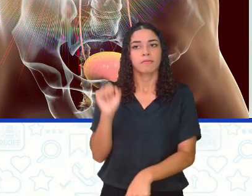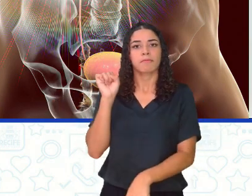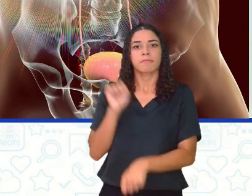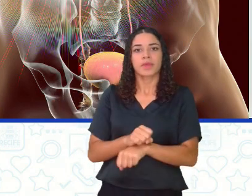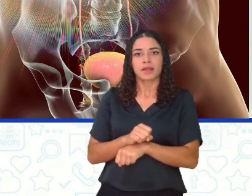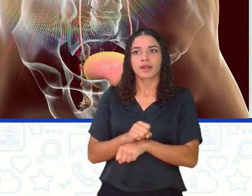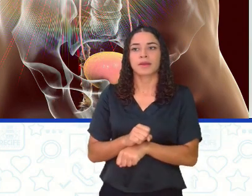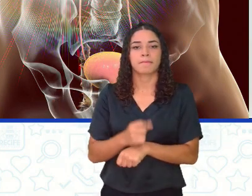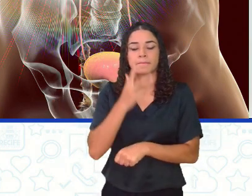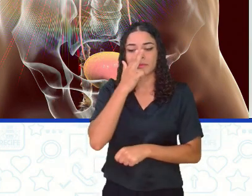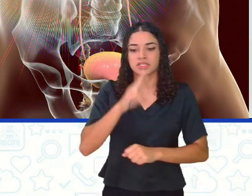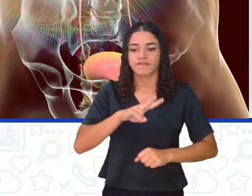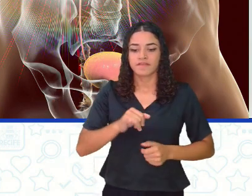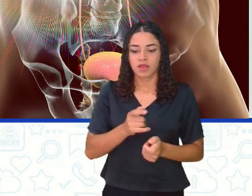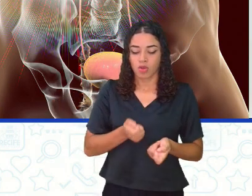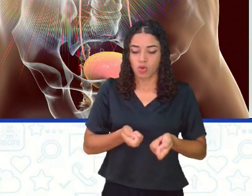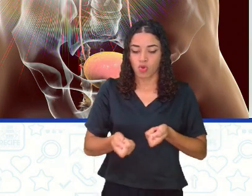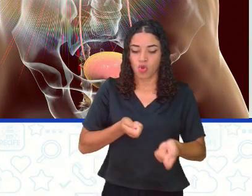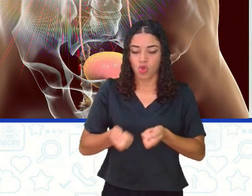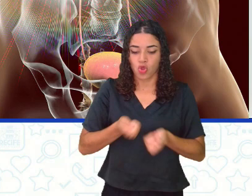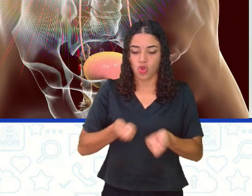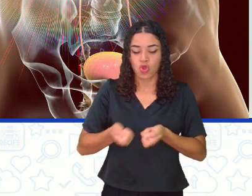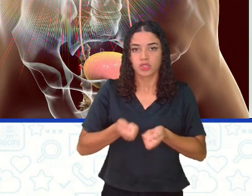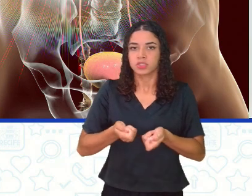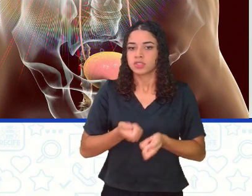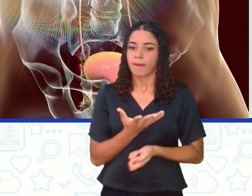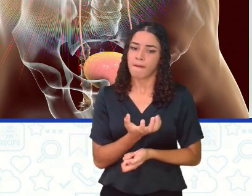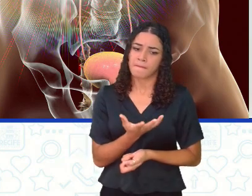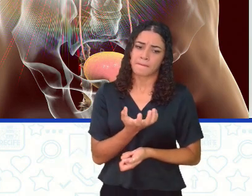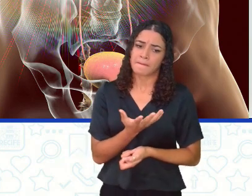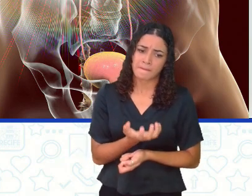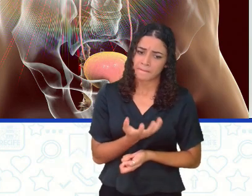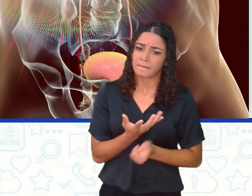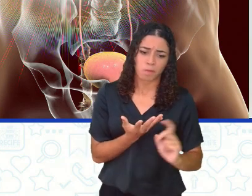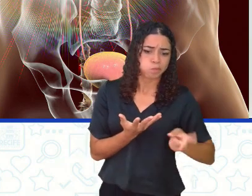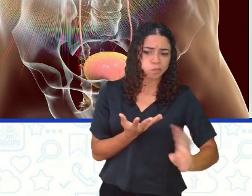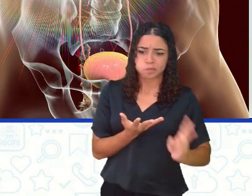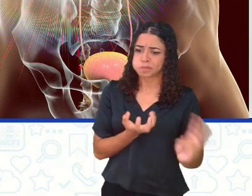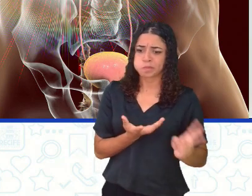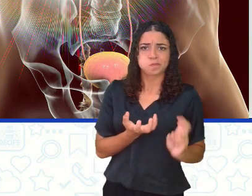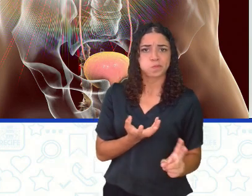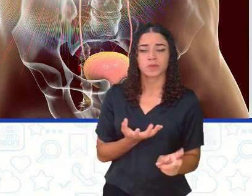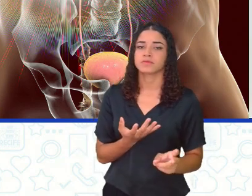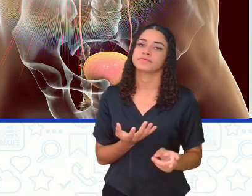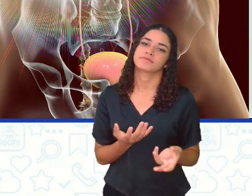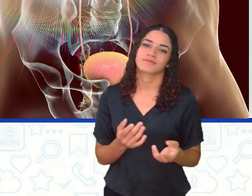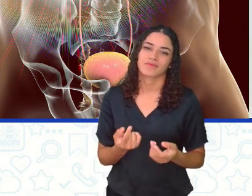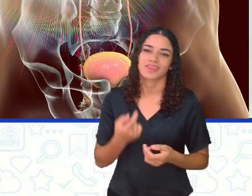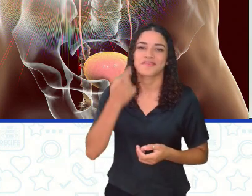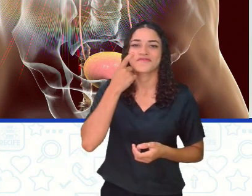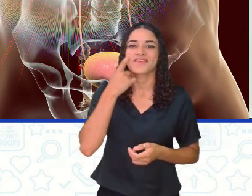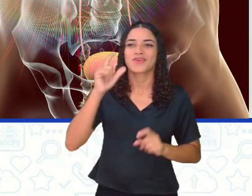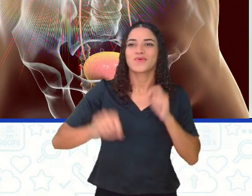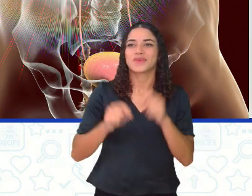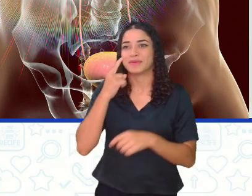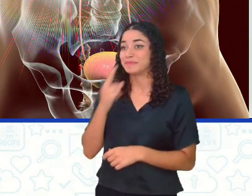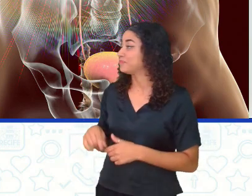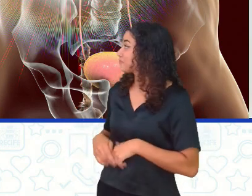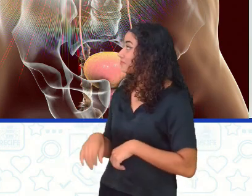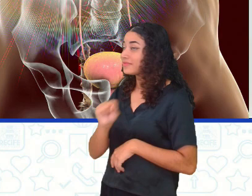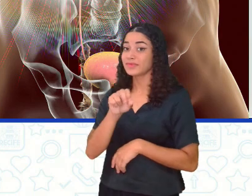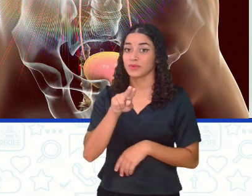que não vai regular, que os batimentos cardíacos vão continuar assim. Vejam aí que são as suprarrenais,